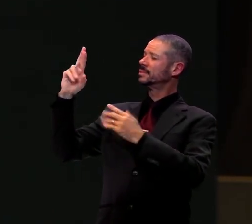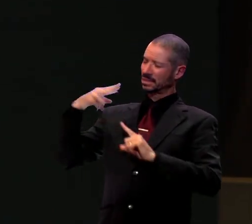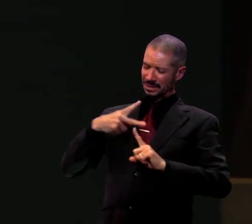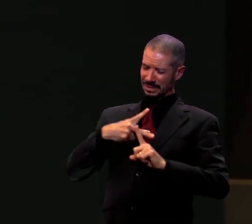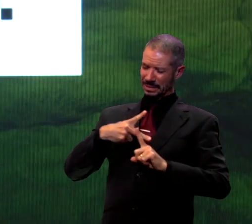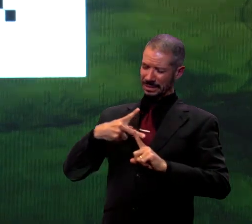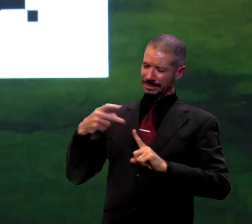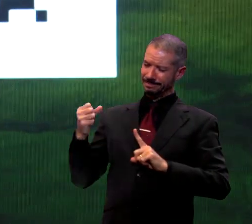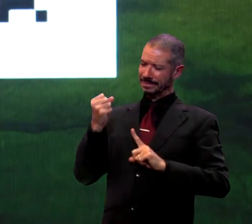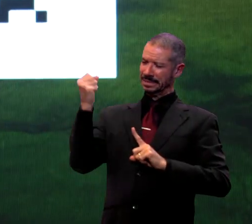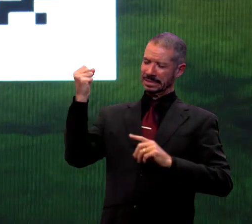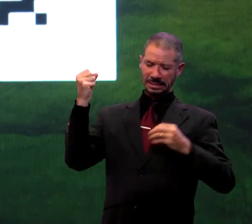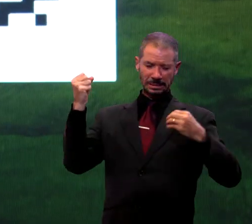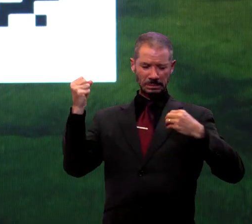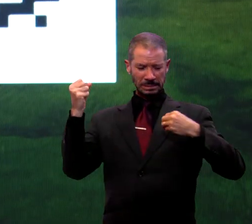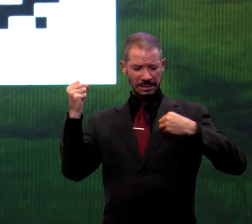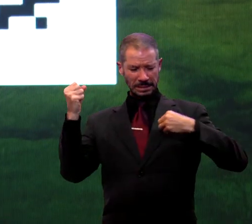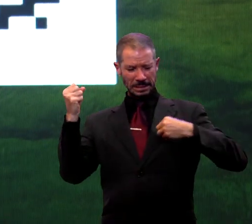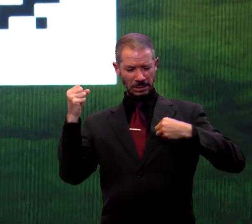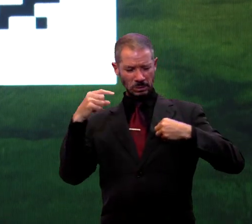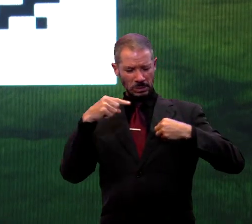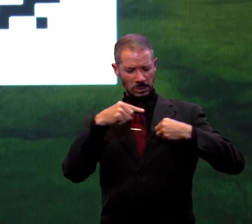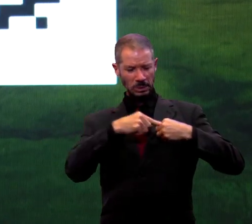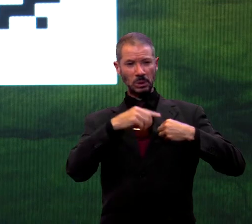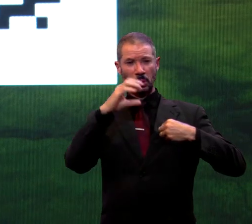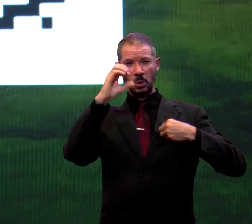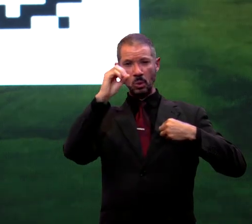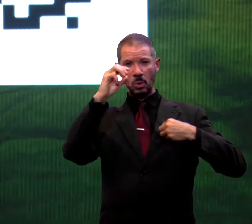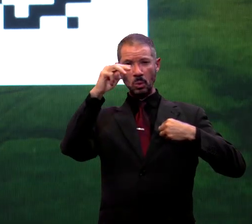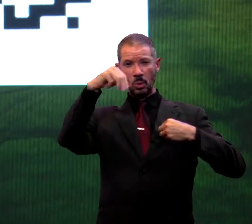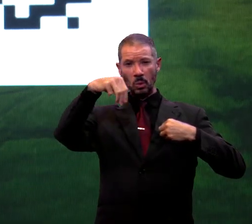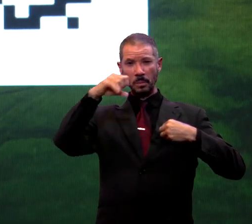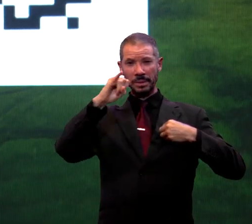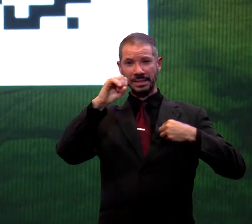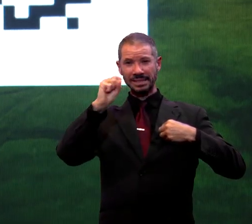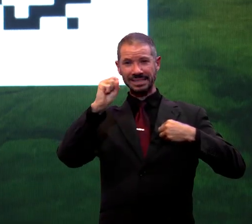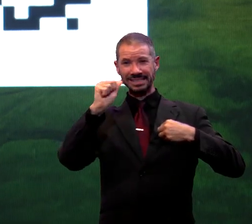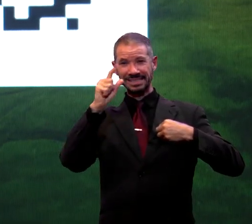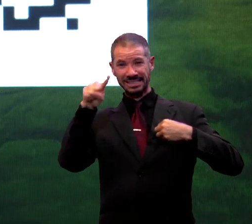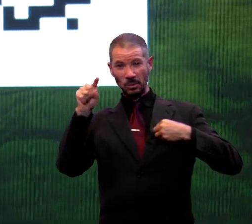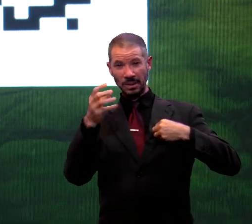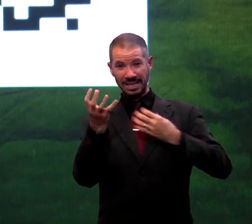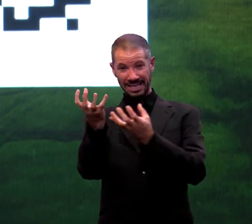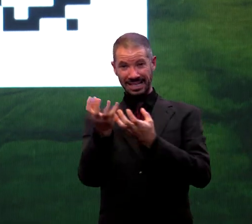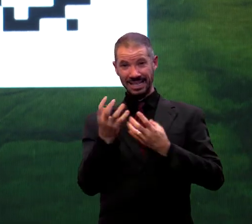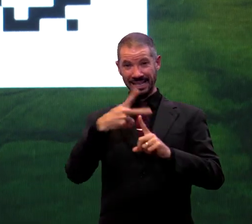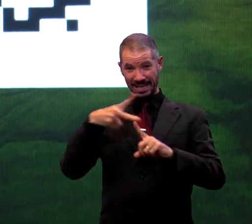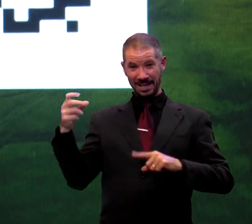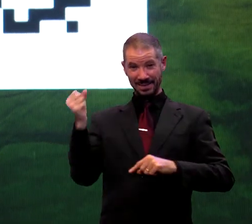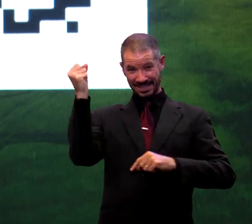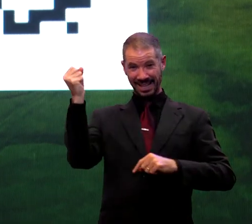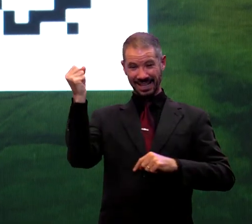vencer o pecado da omissão. Você quer vencer? Você quer vencer?